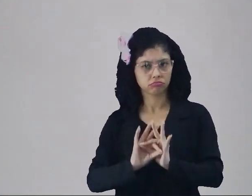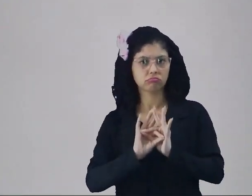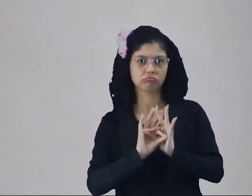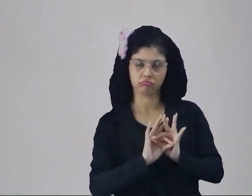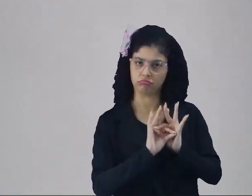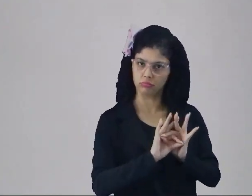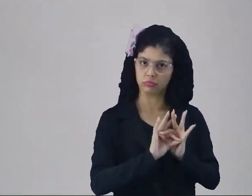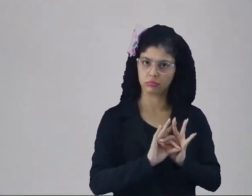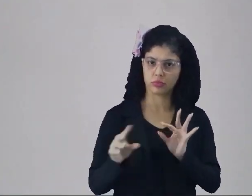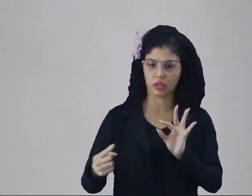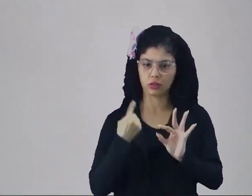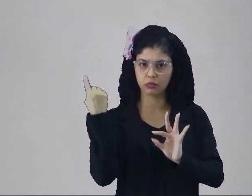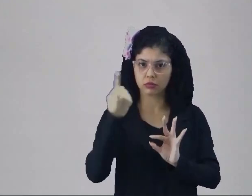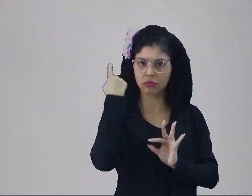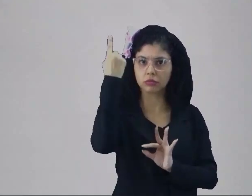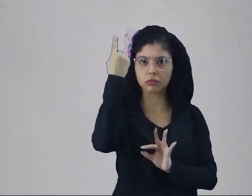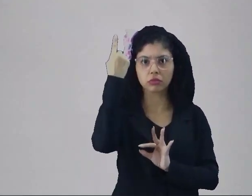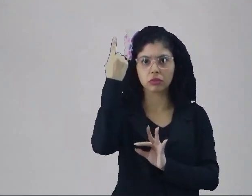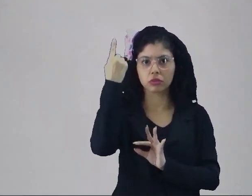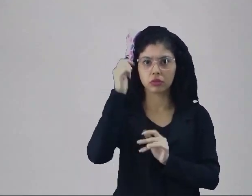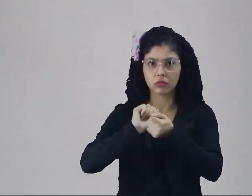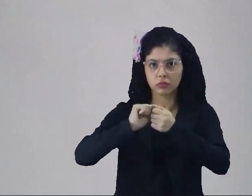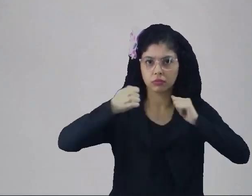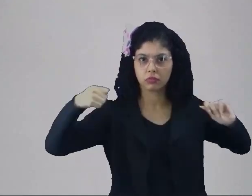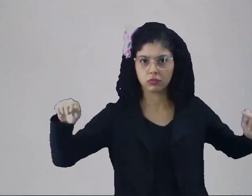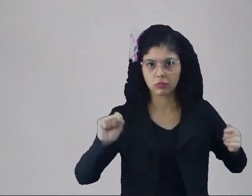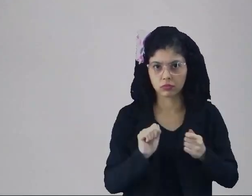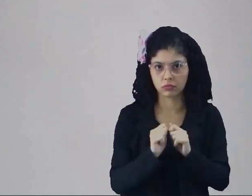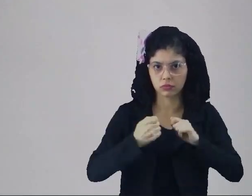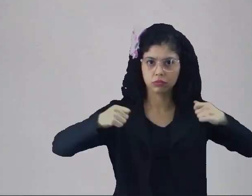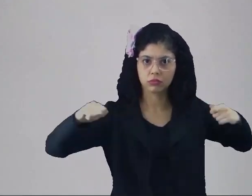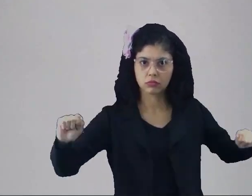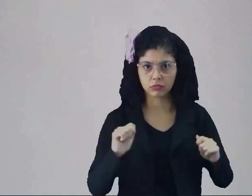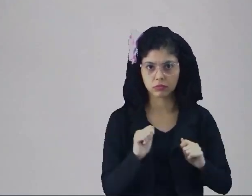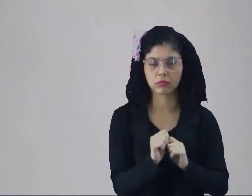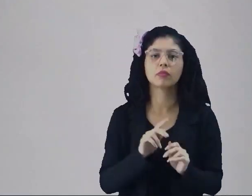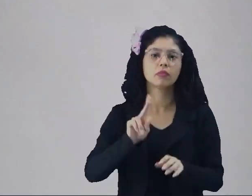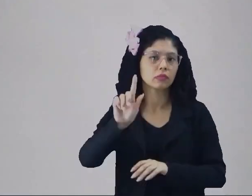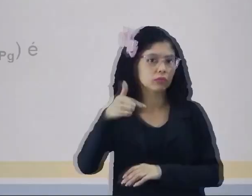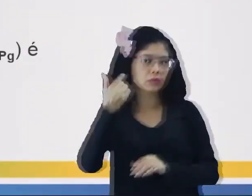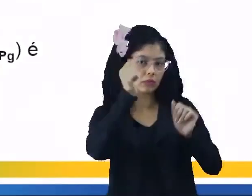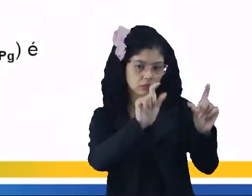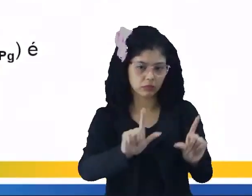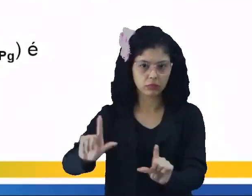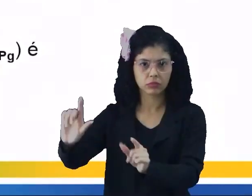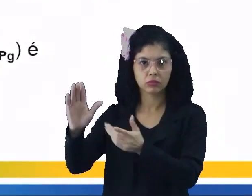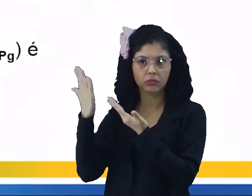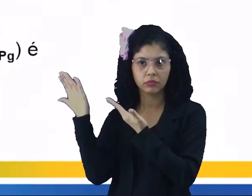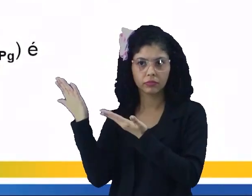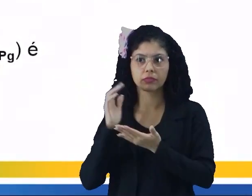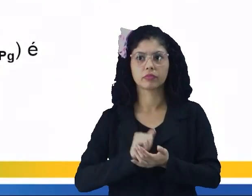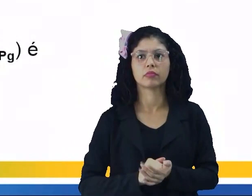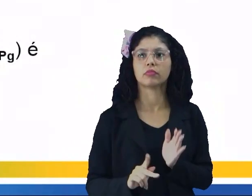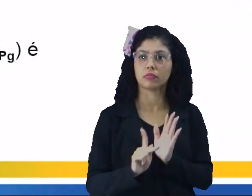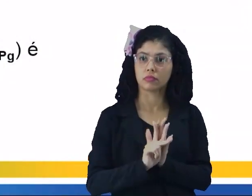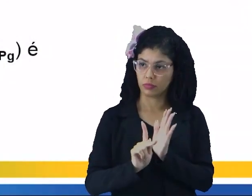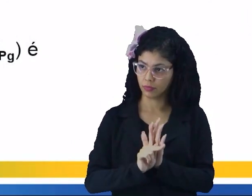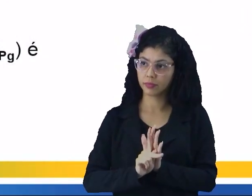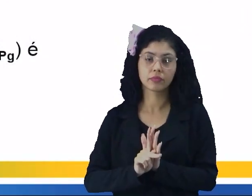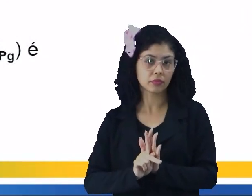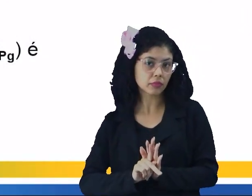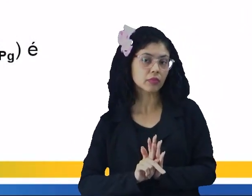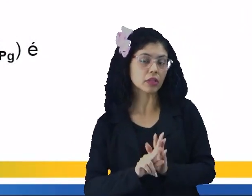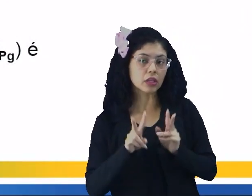exemplo, à altura ou à elasticidade, conforme a gente vai ver agora no próximo slide, que é